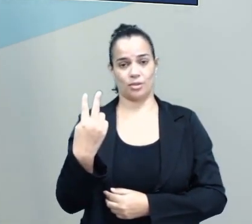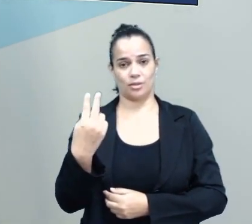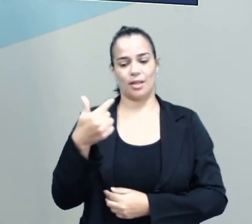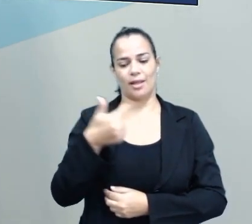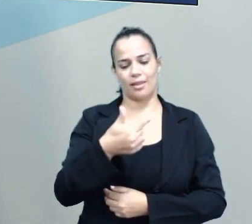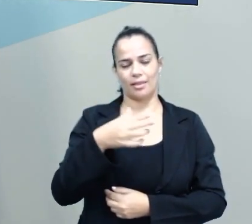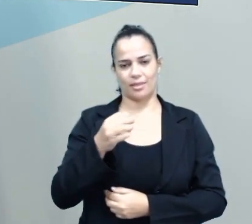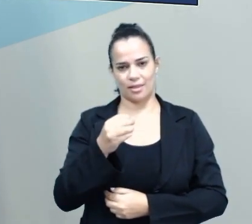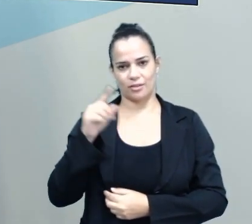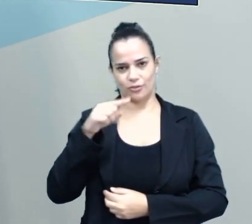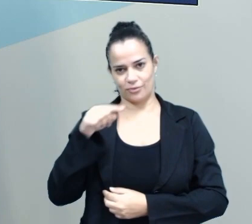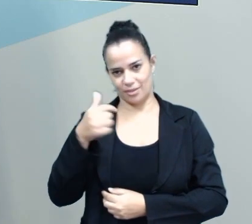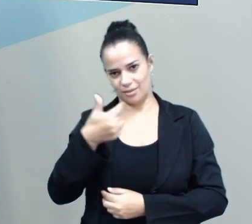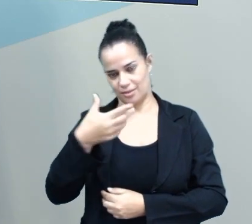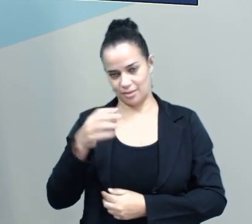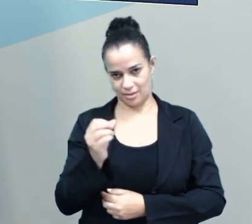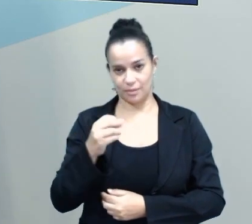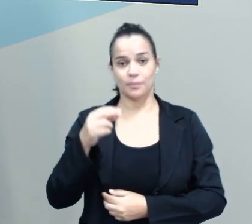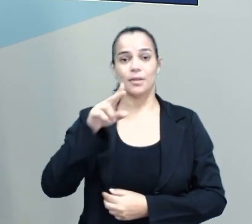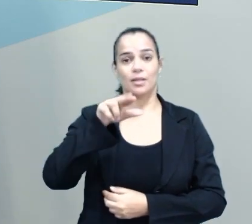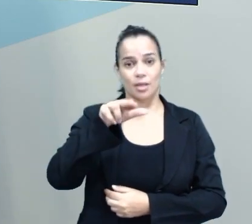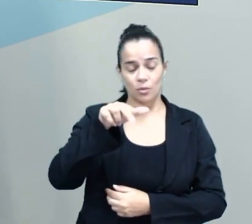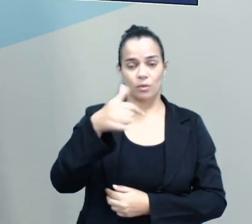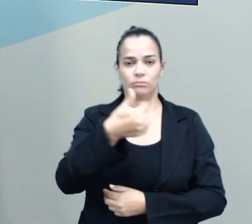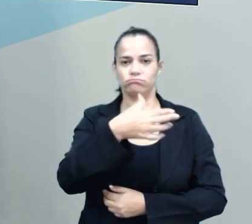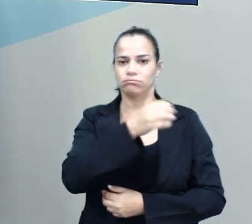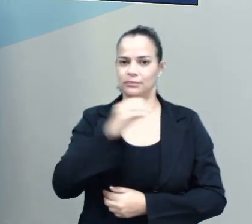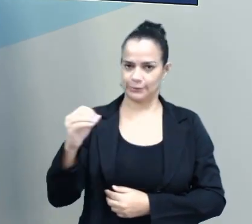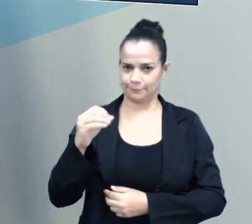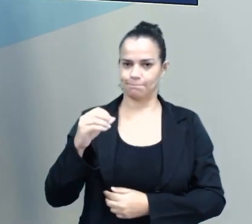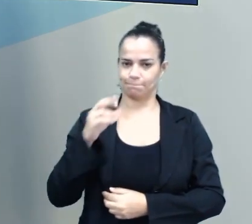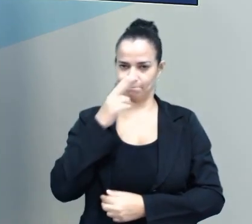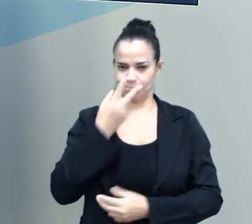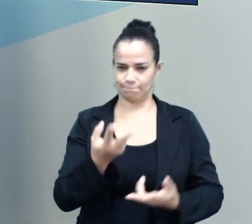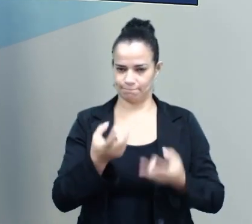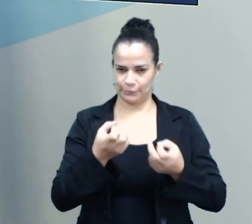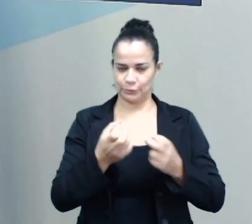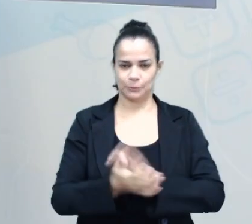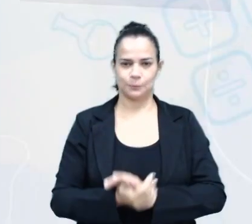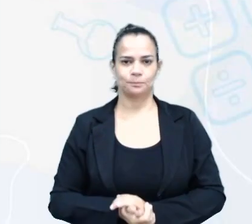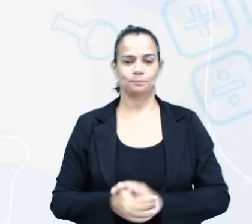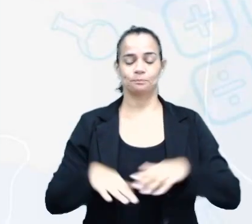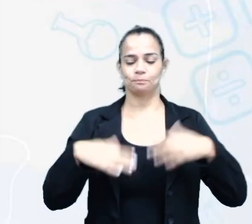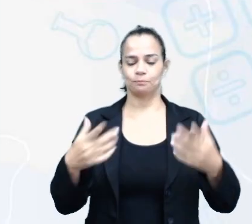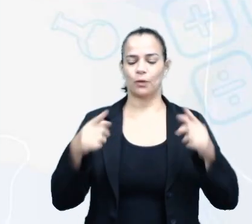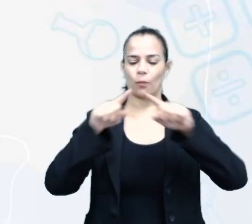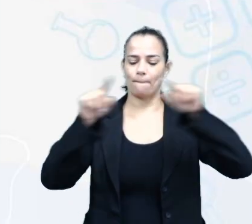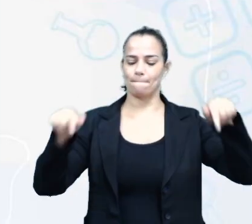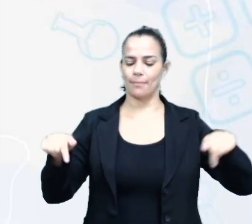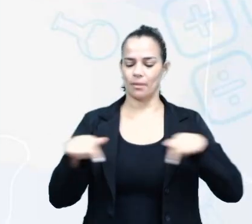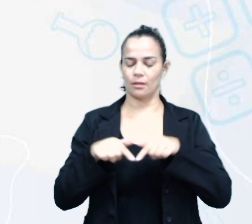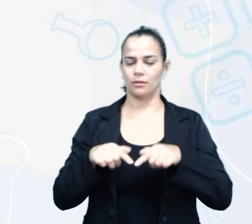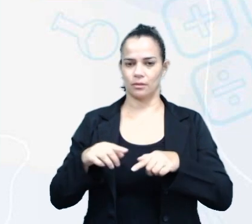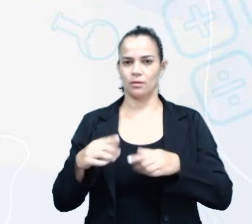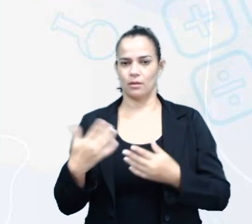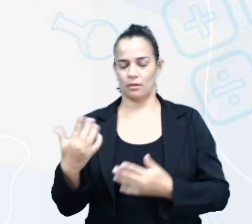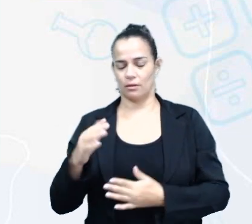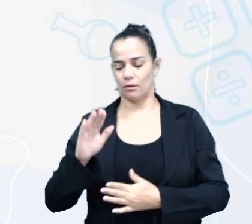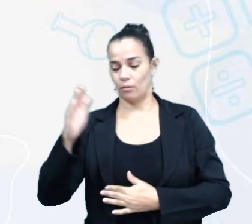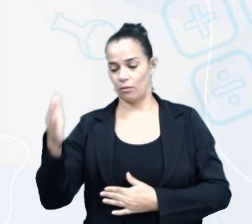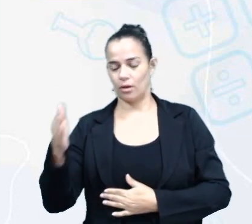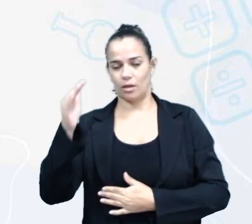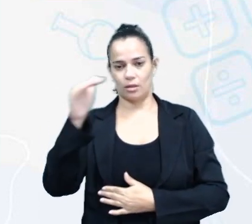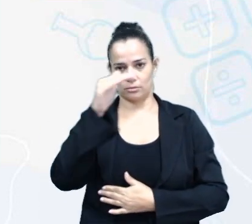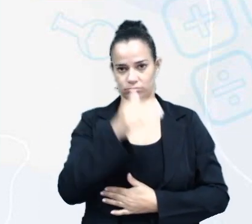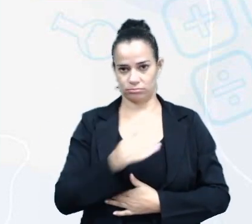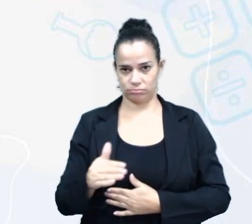vezes 10 é igual a 100. Perceberam? Então, o lado desse quadrado, que tem área 100 metros